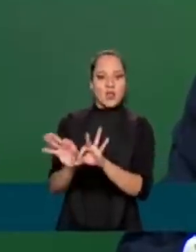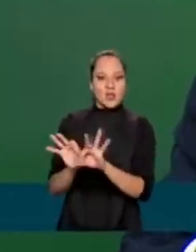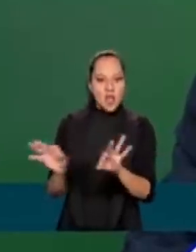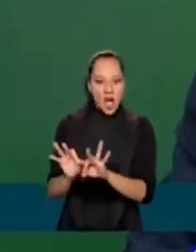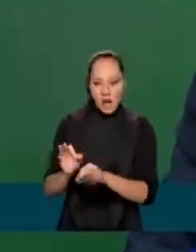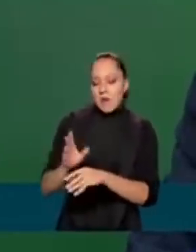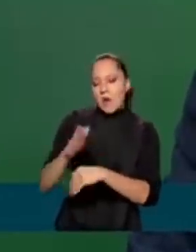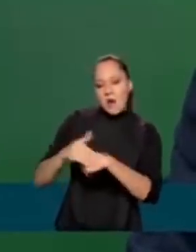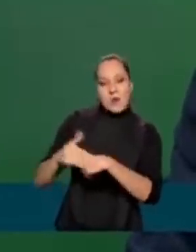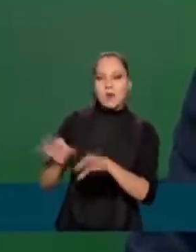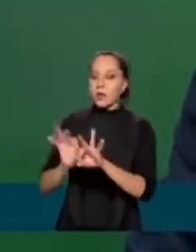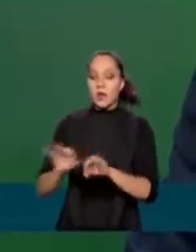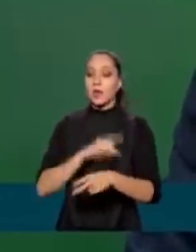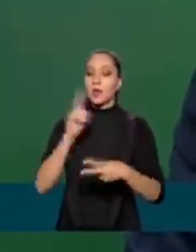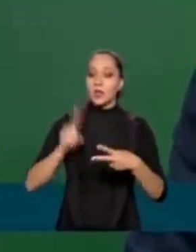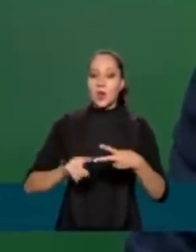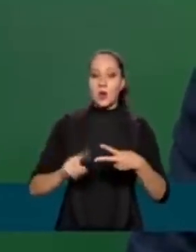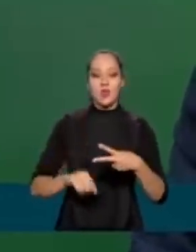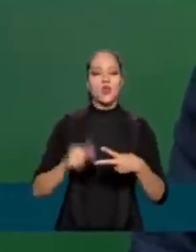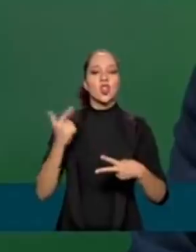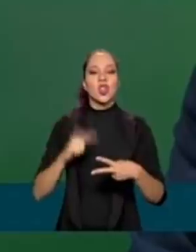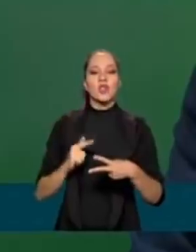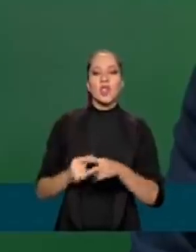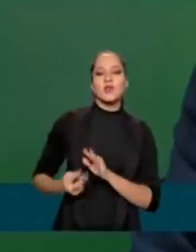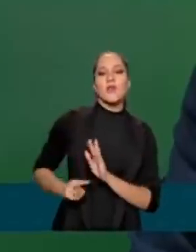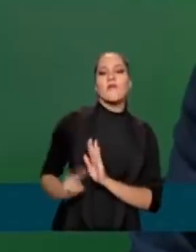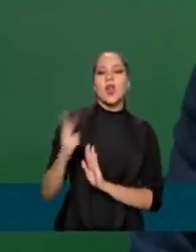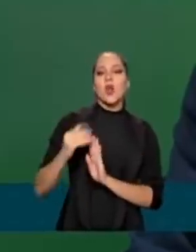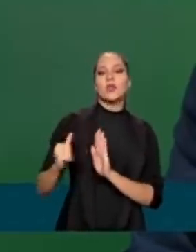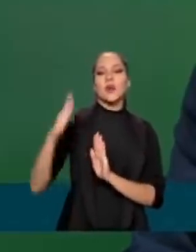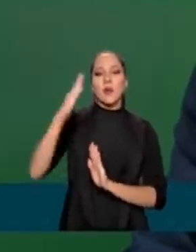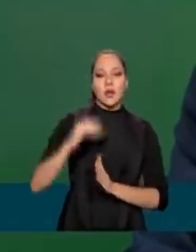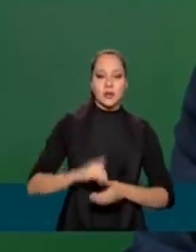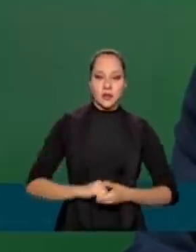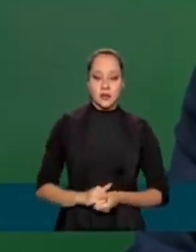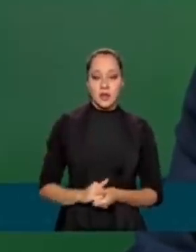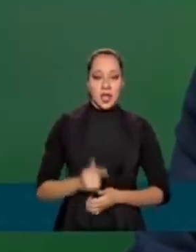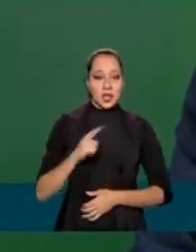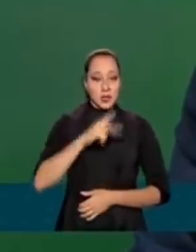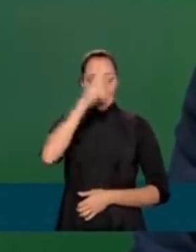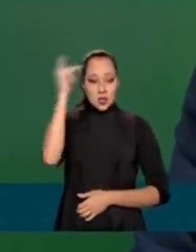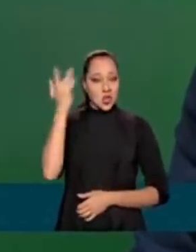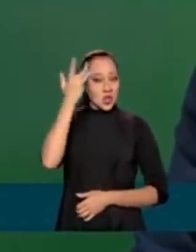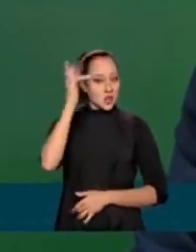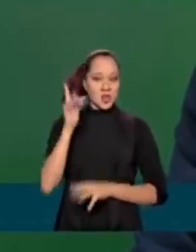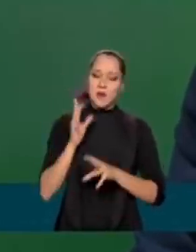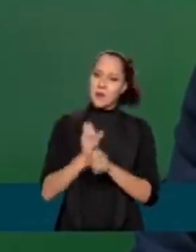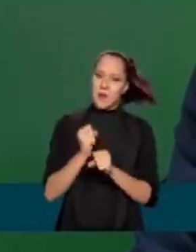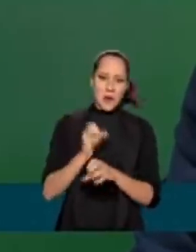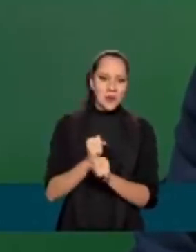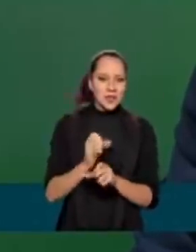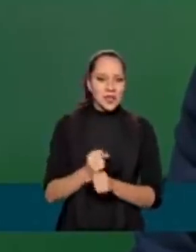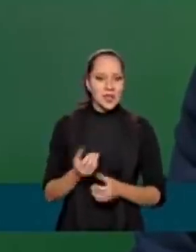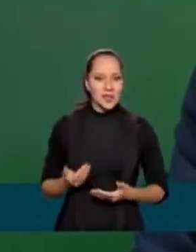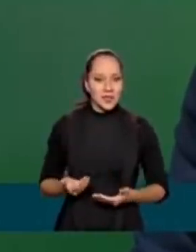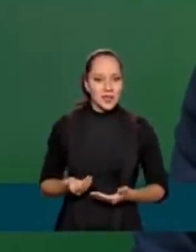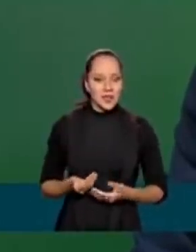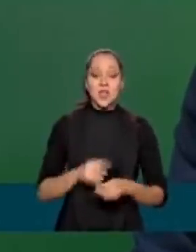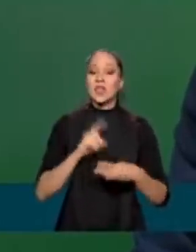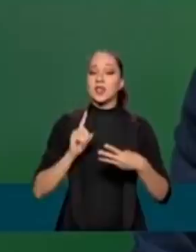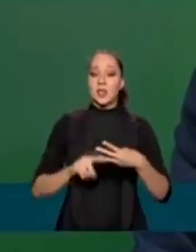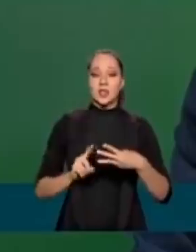Segundo, não houve sobrepreço. Tem gente que não sabe fazer conta.